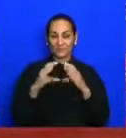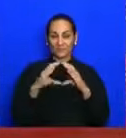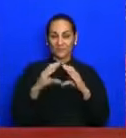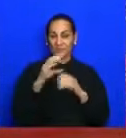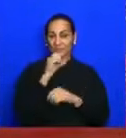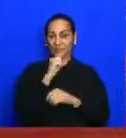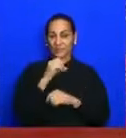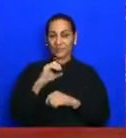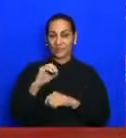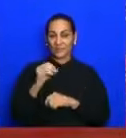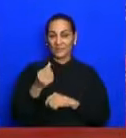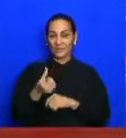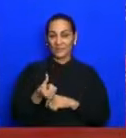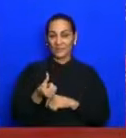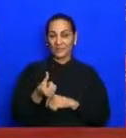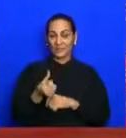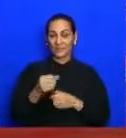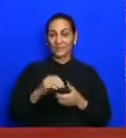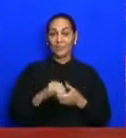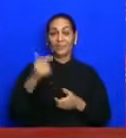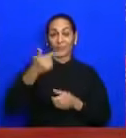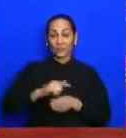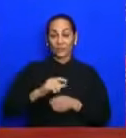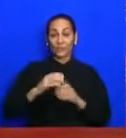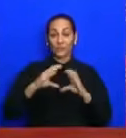Bola laranja 09.